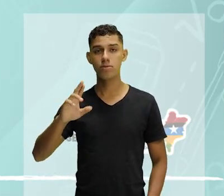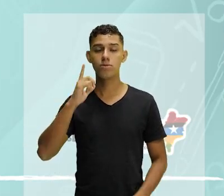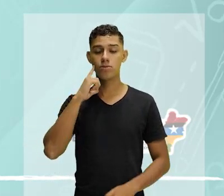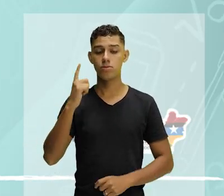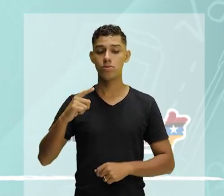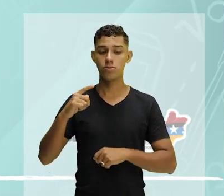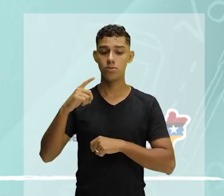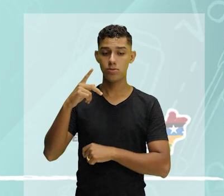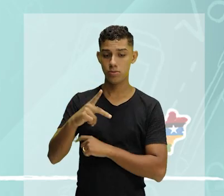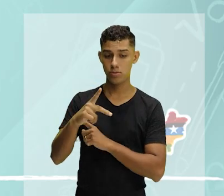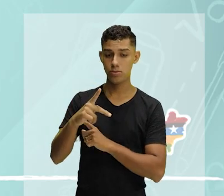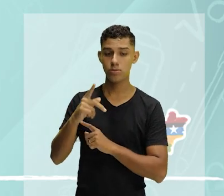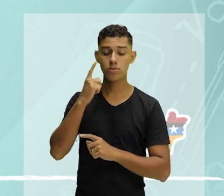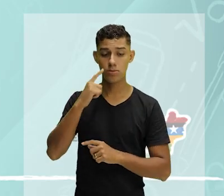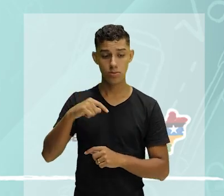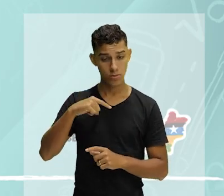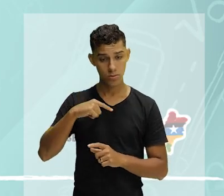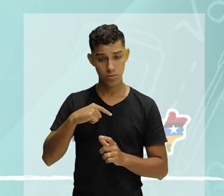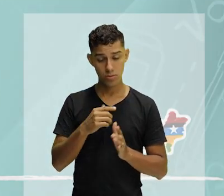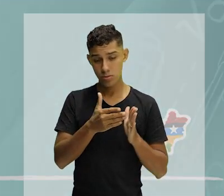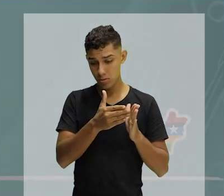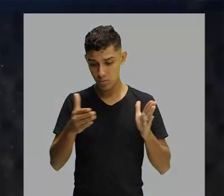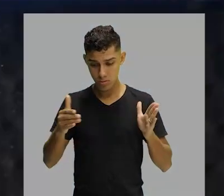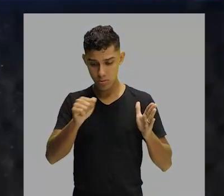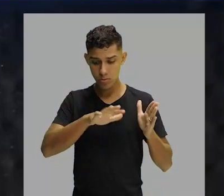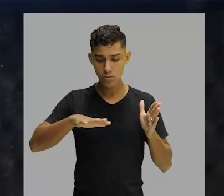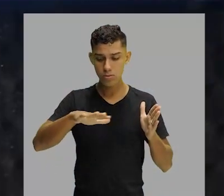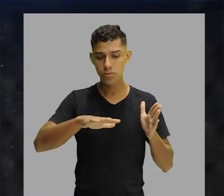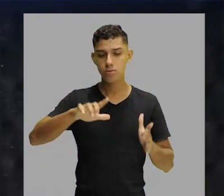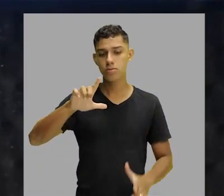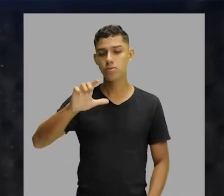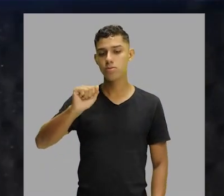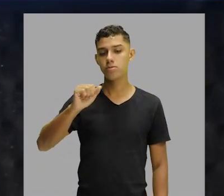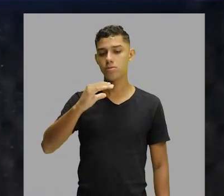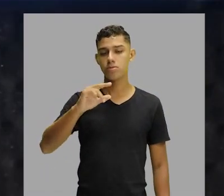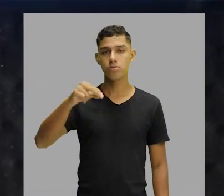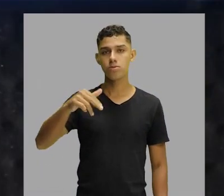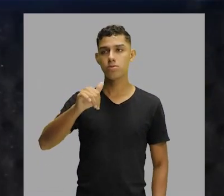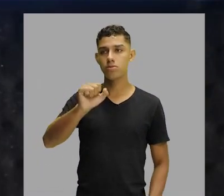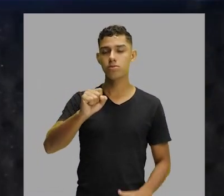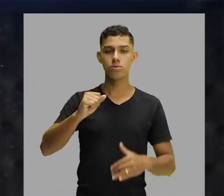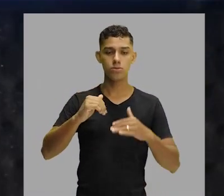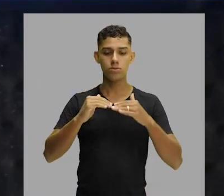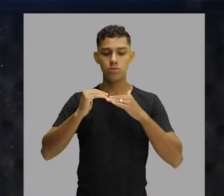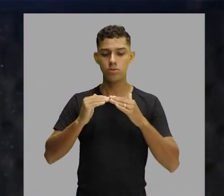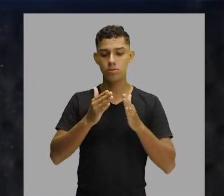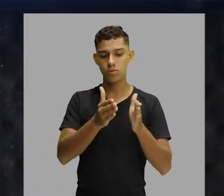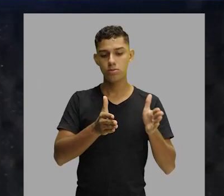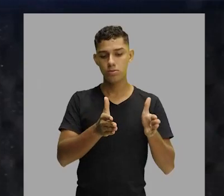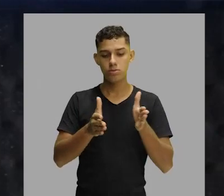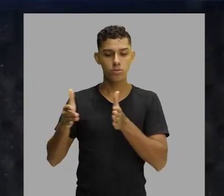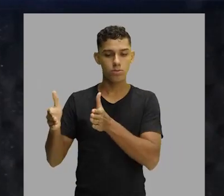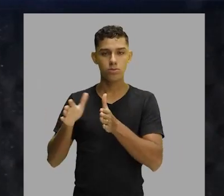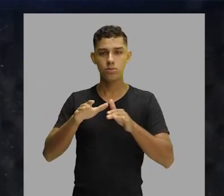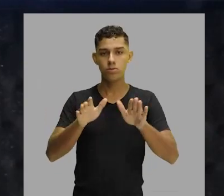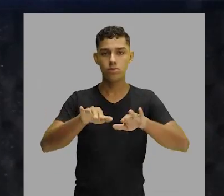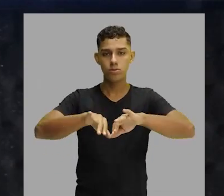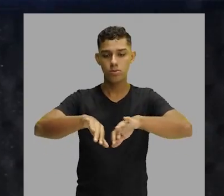e que mais, certo? O que são essas lacunas? Né? As lacunas ali vão ser aquele intervalo, né? Ou